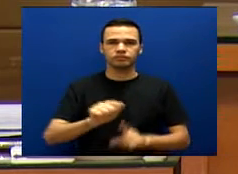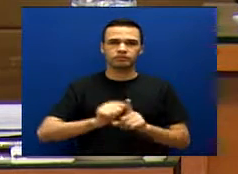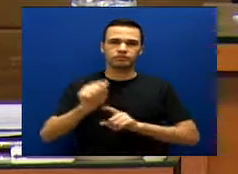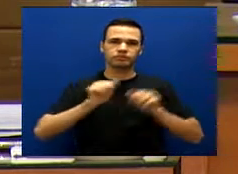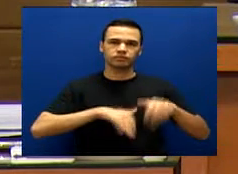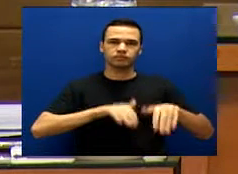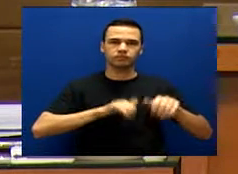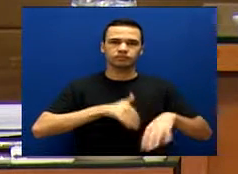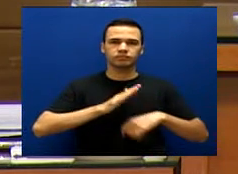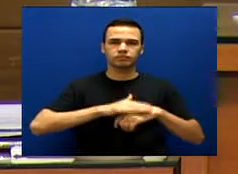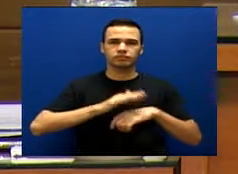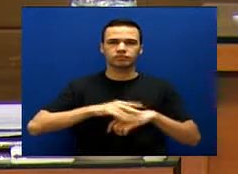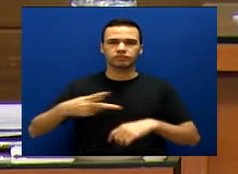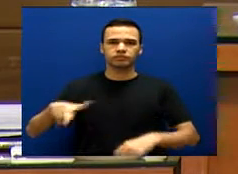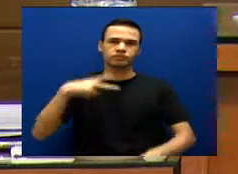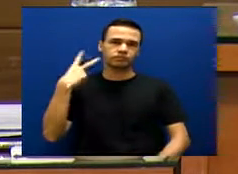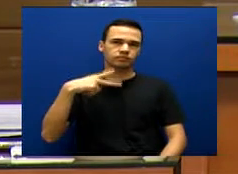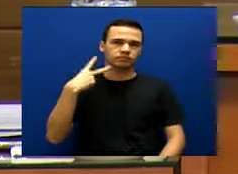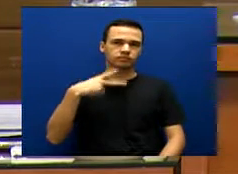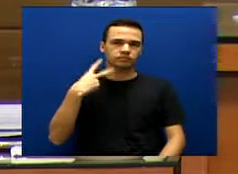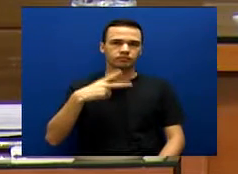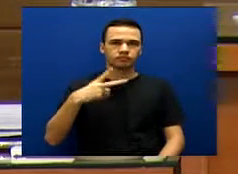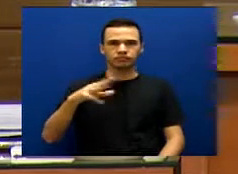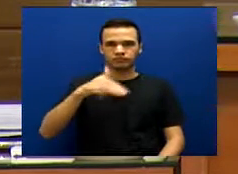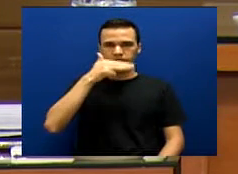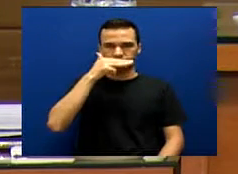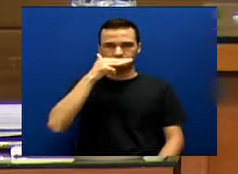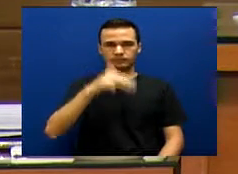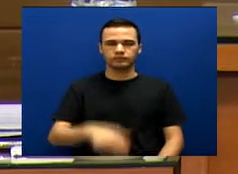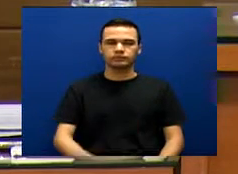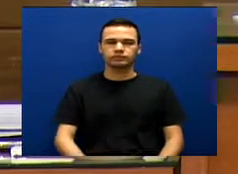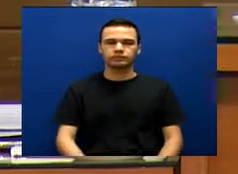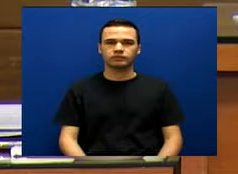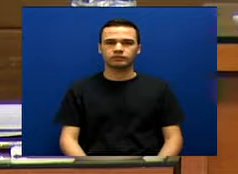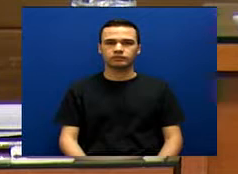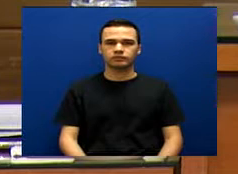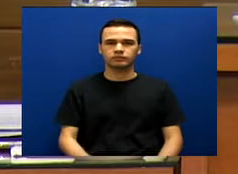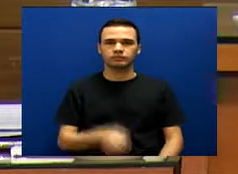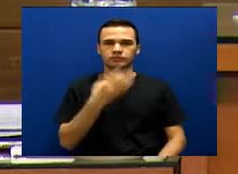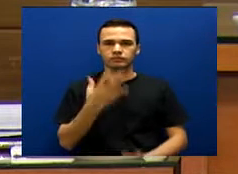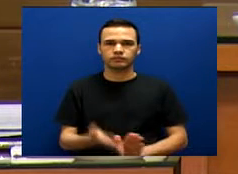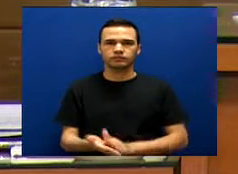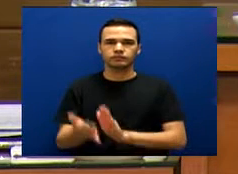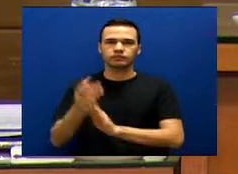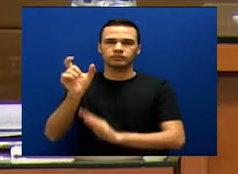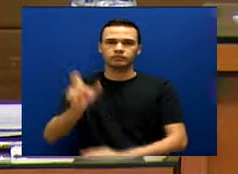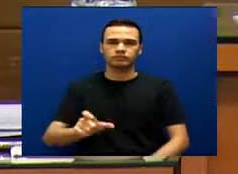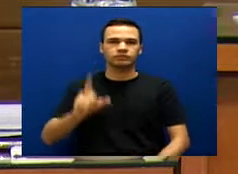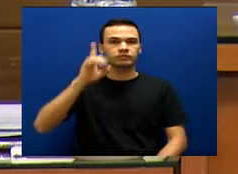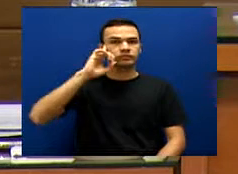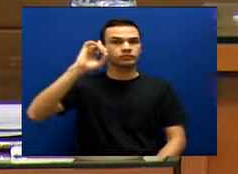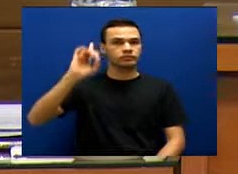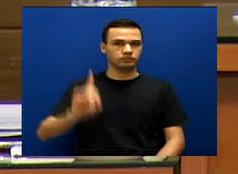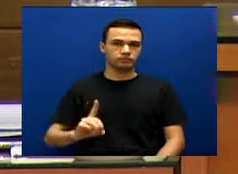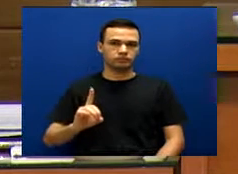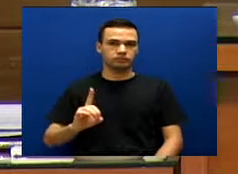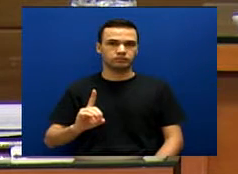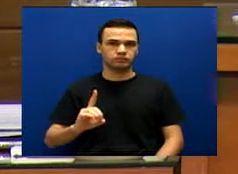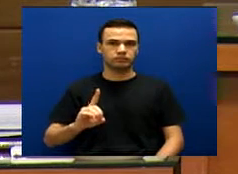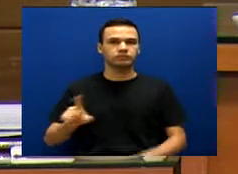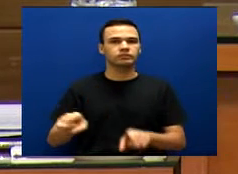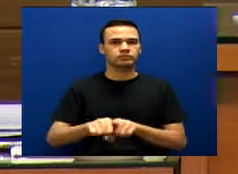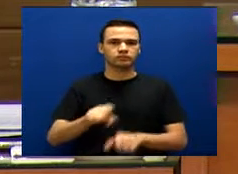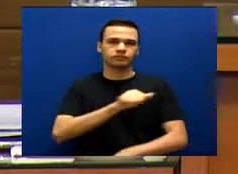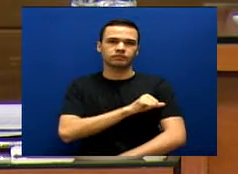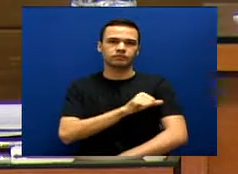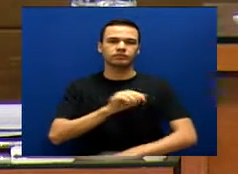setembro, votos do vereador José Francisco Martinez. Votos e congratulações à direção e